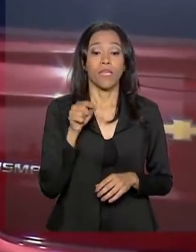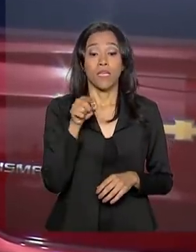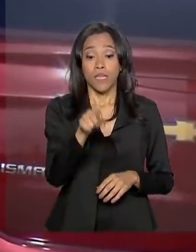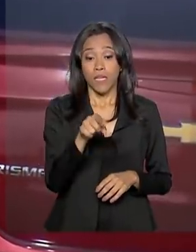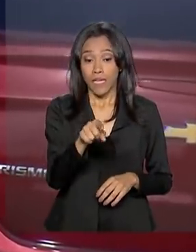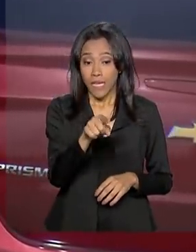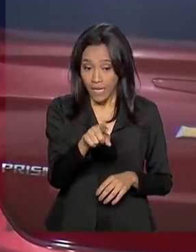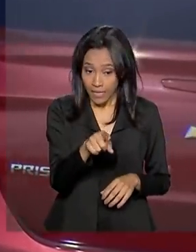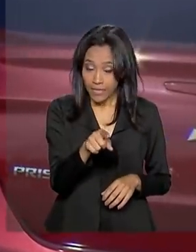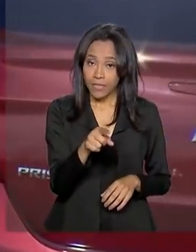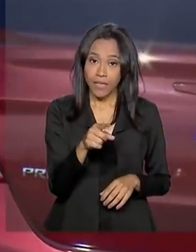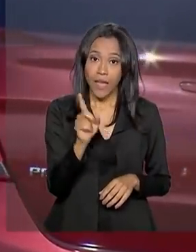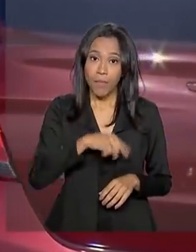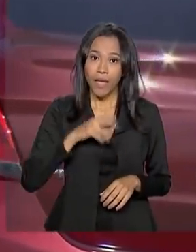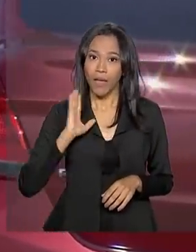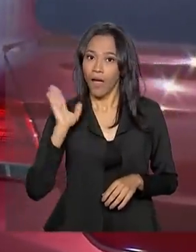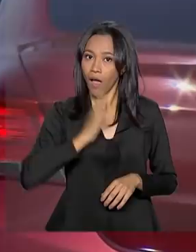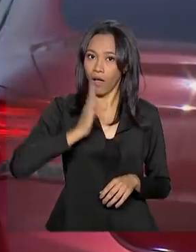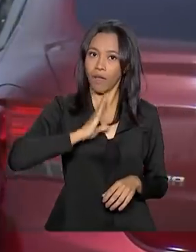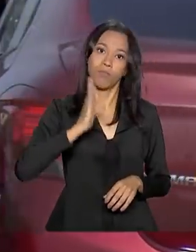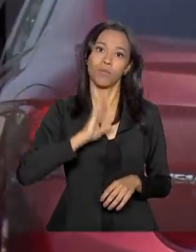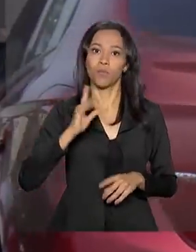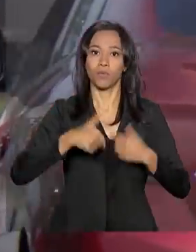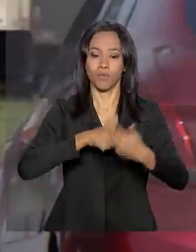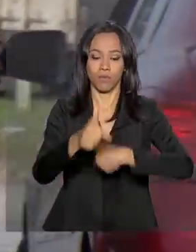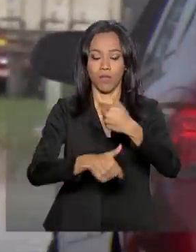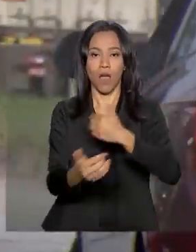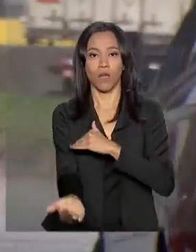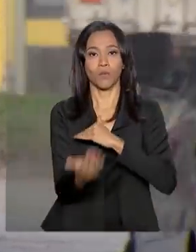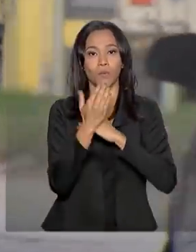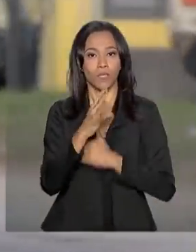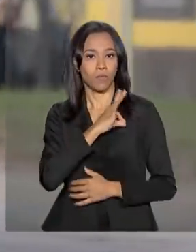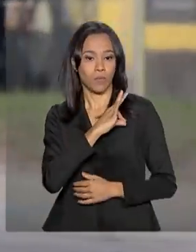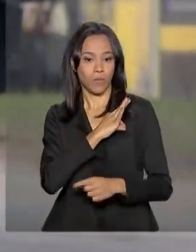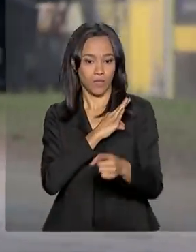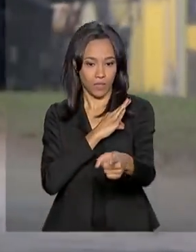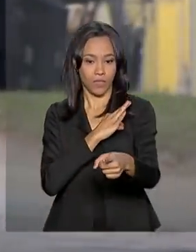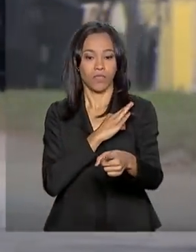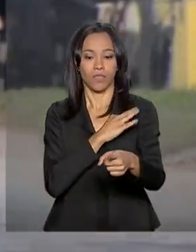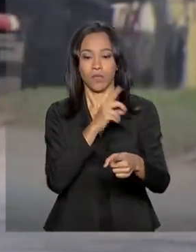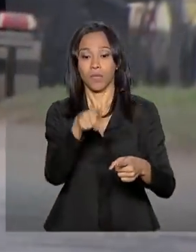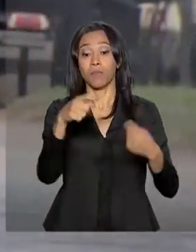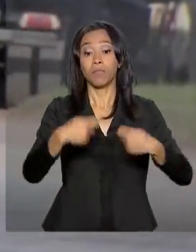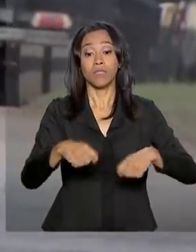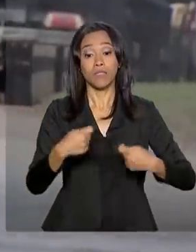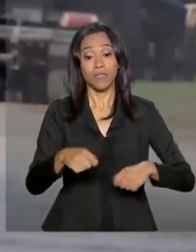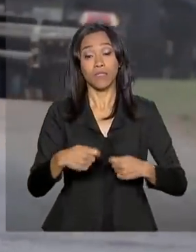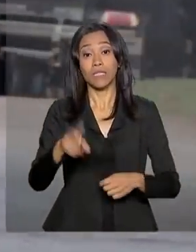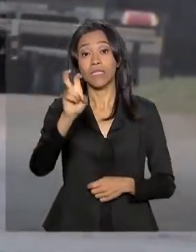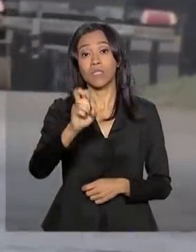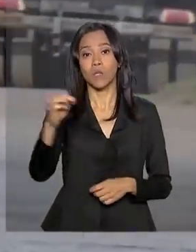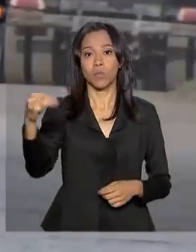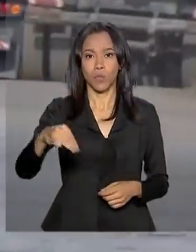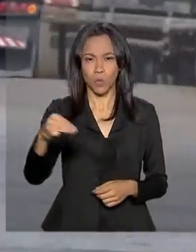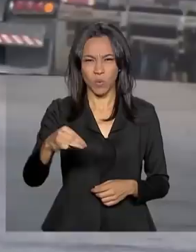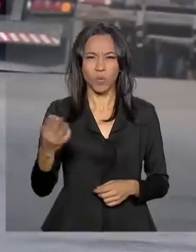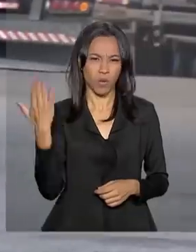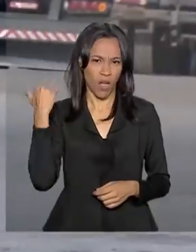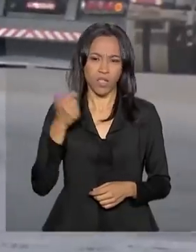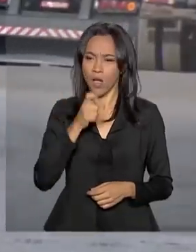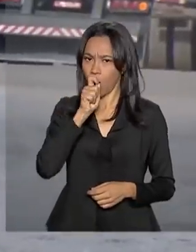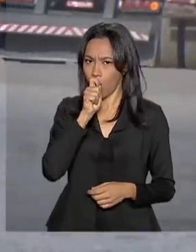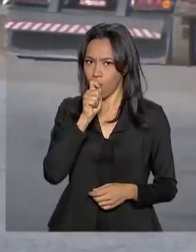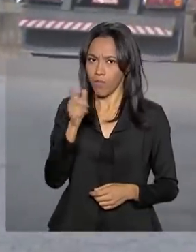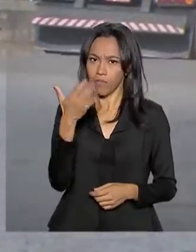vantagem desse método é a rapidez na ação da polícia. Com o bafômetro tradicional, são necessários 5 minutos para verificar